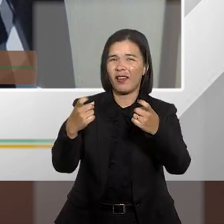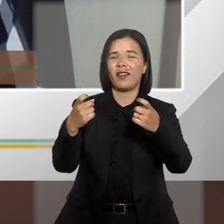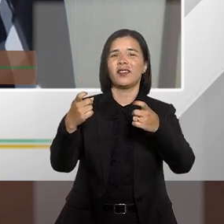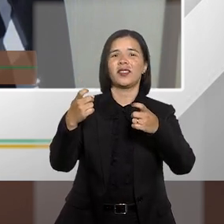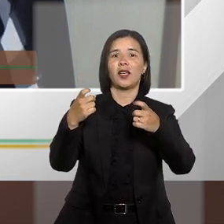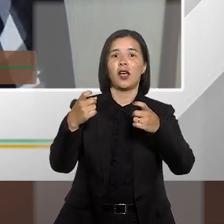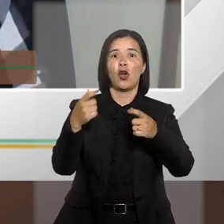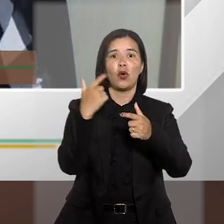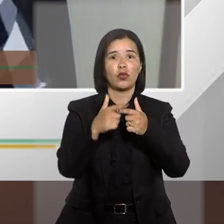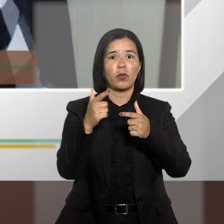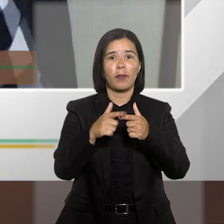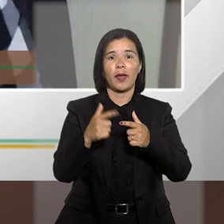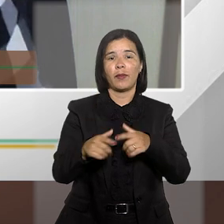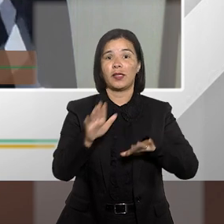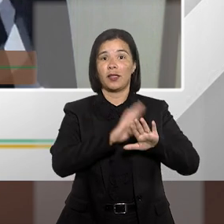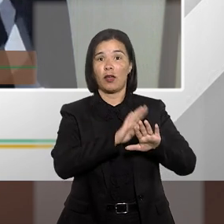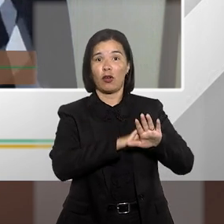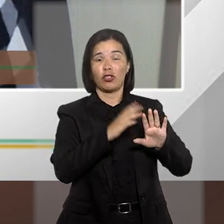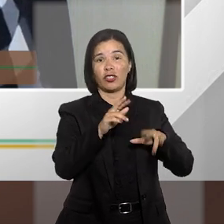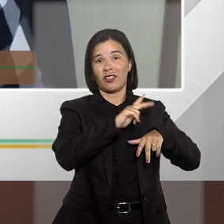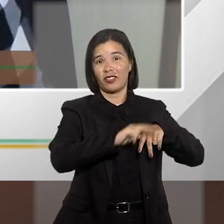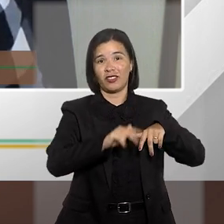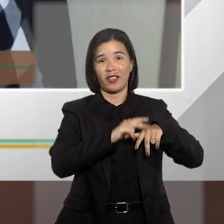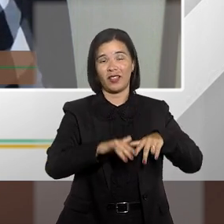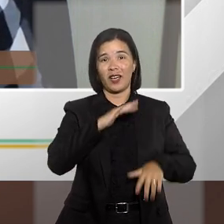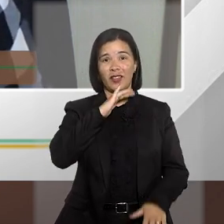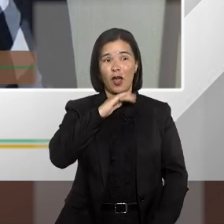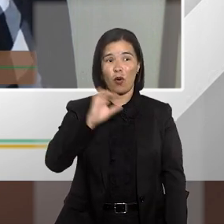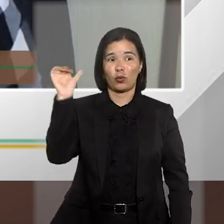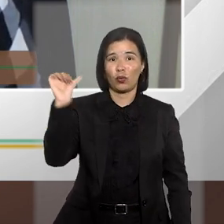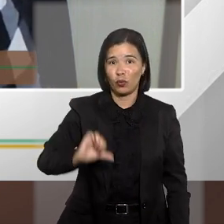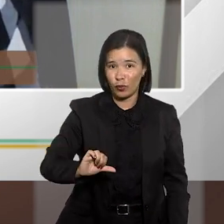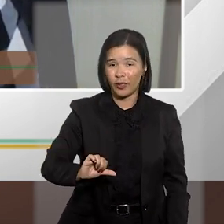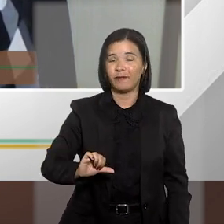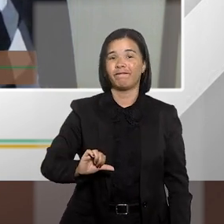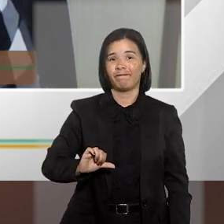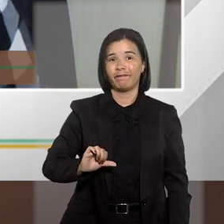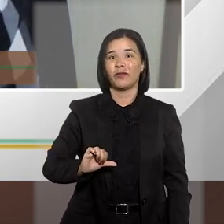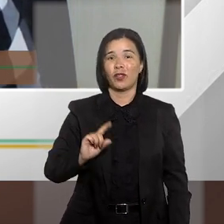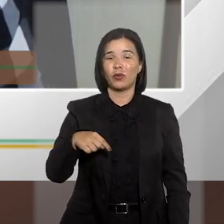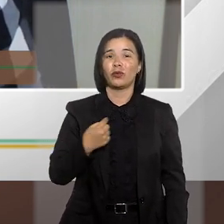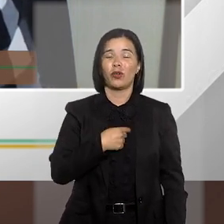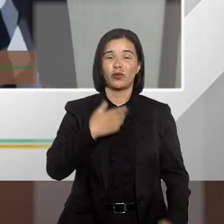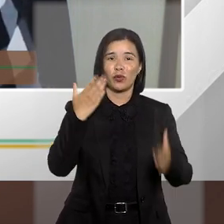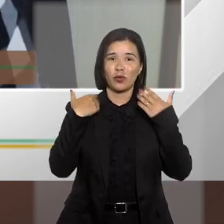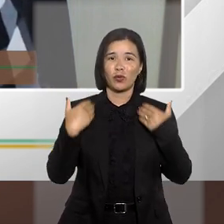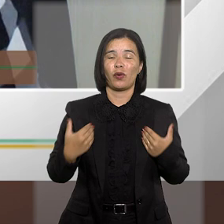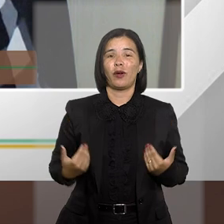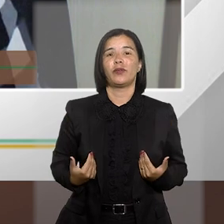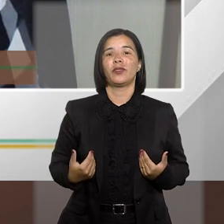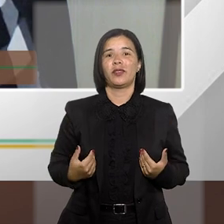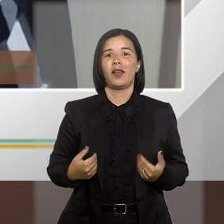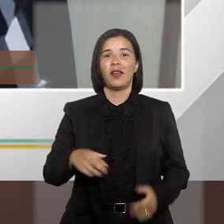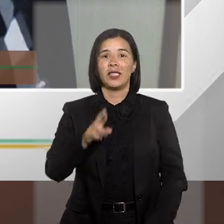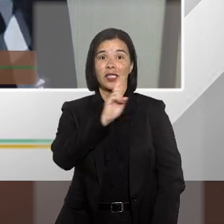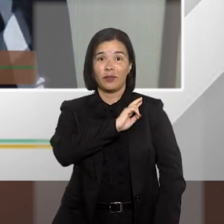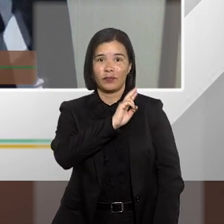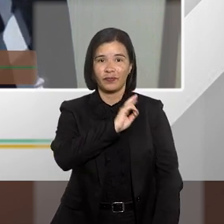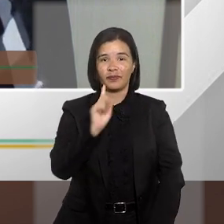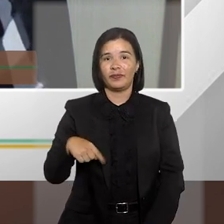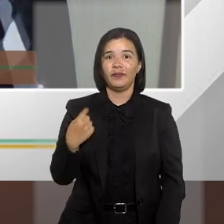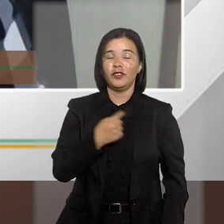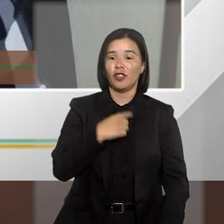as pessoas vivem. A ideologia de gênero é tão perversa que você não responsabiliza só nossos corpos. Você responsabiliza, inclusive, a